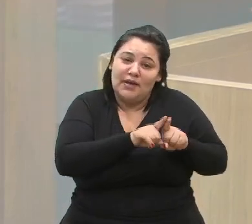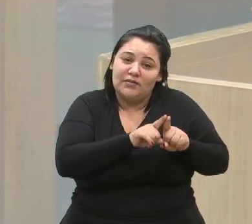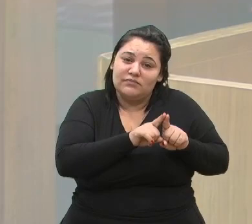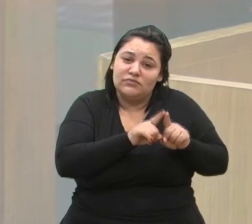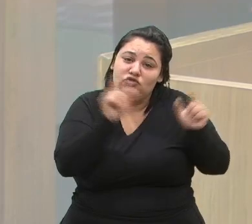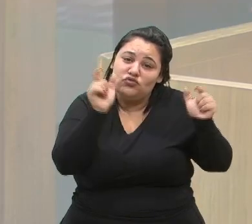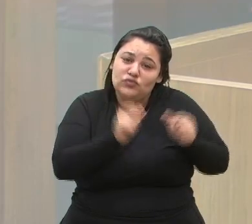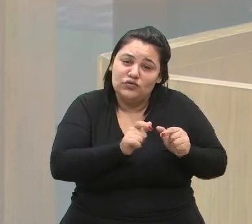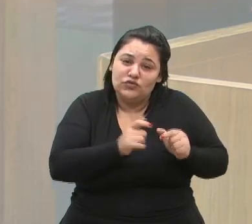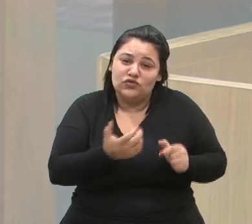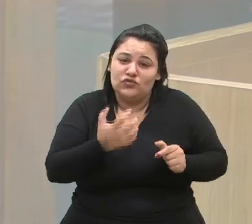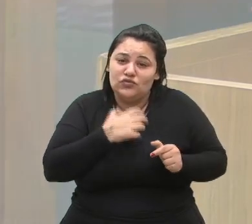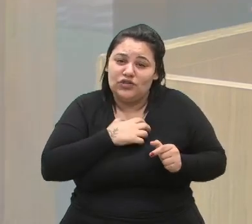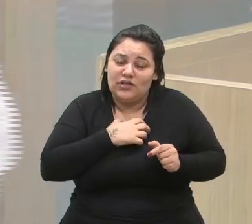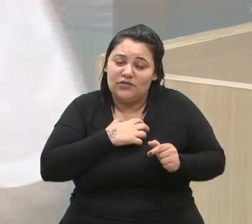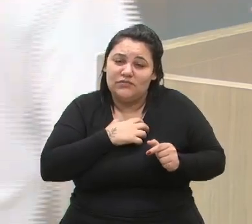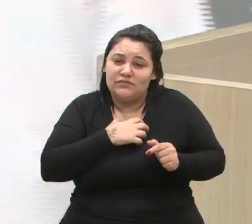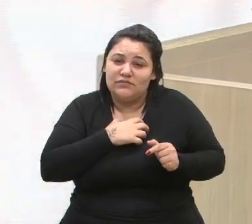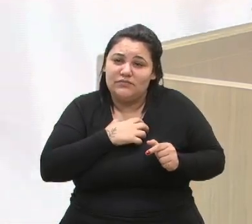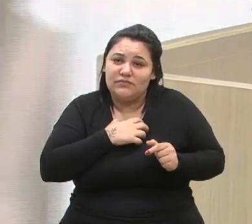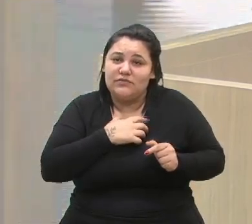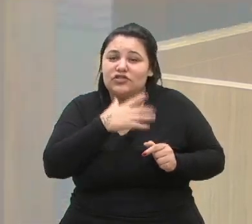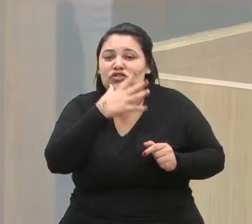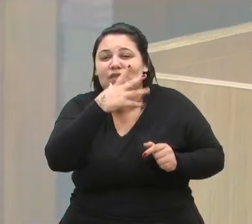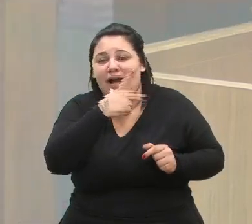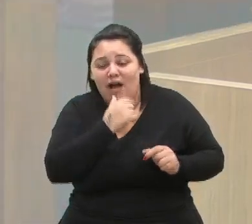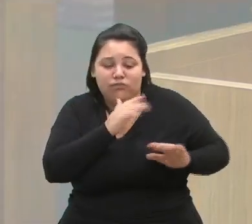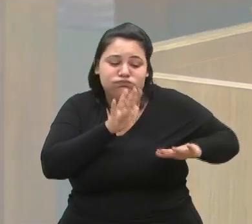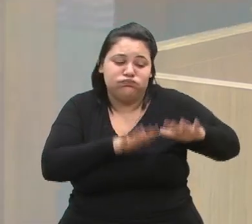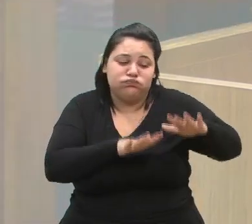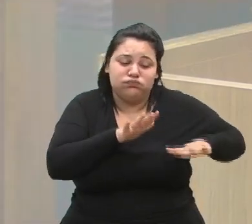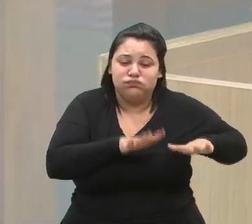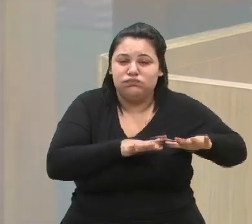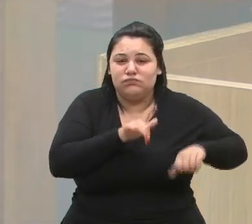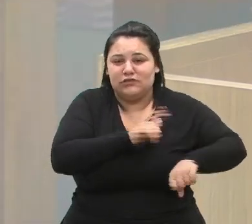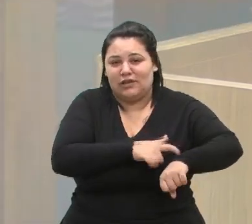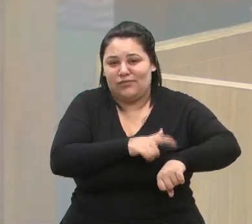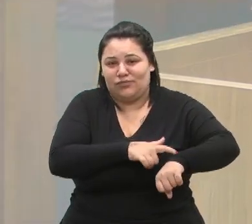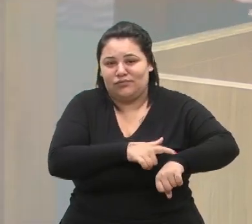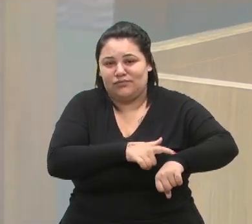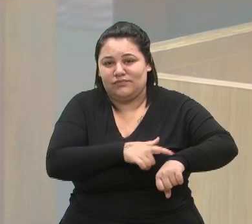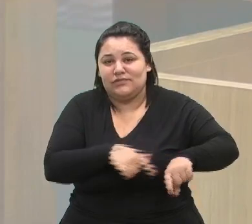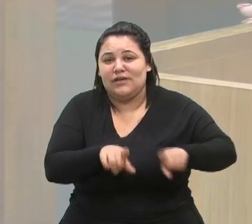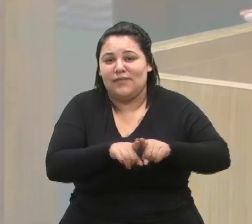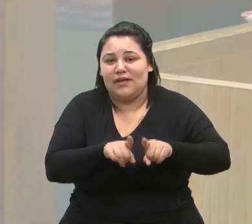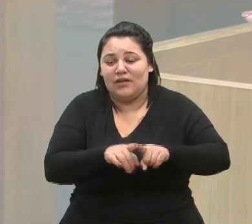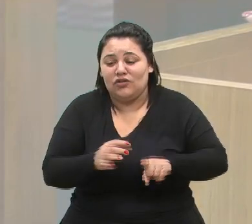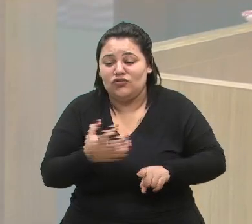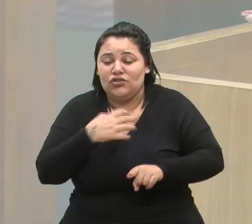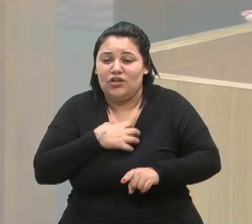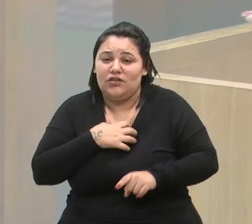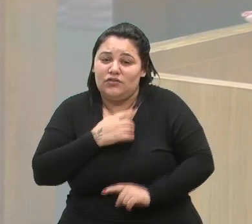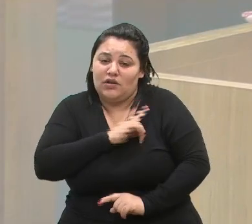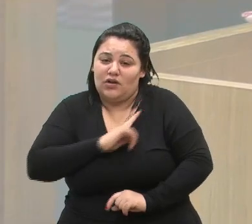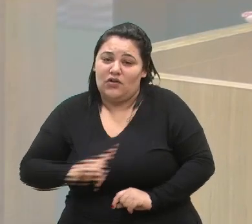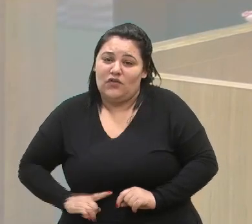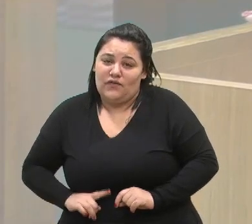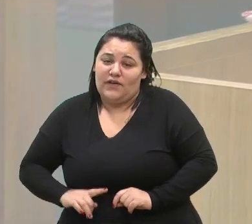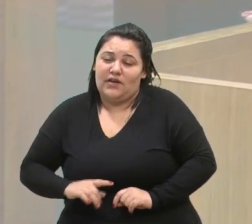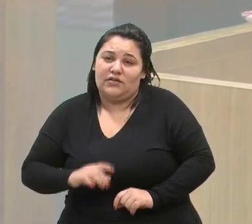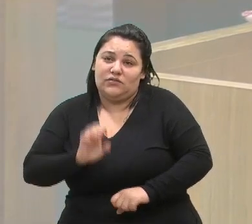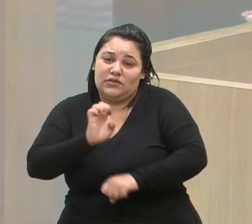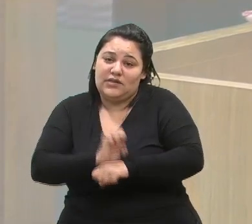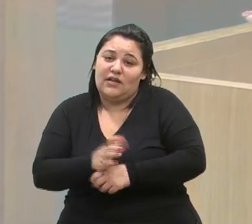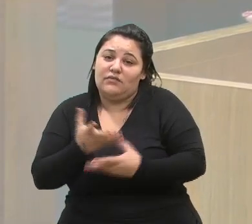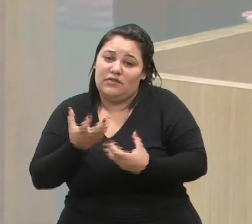diminuído de forma gradativa, dependendo do tempo e pelo tempo que a forma que o governo do estado fará essa